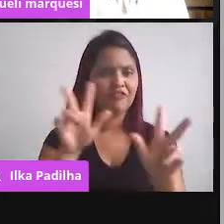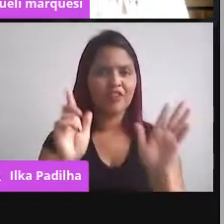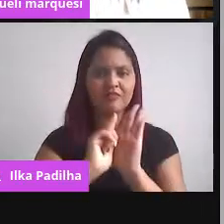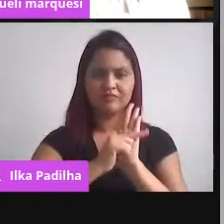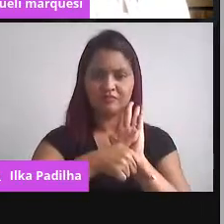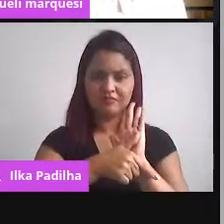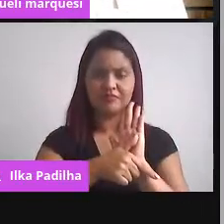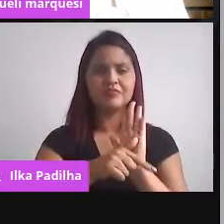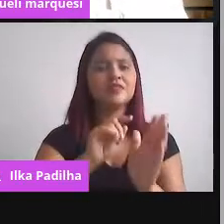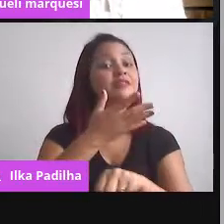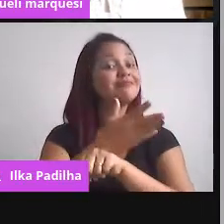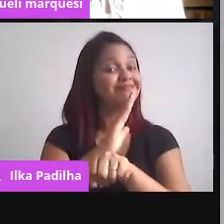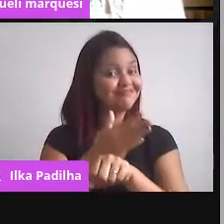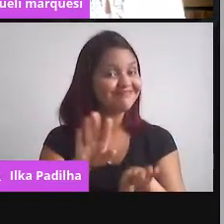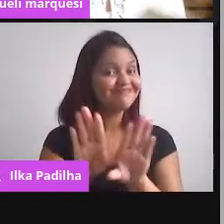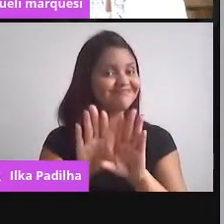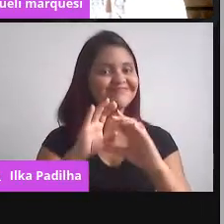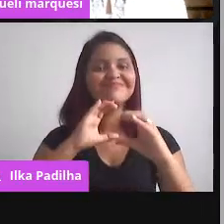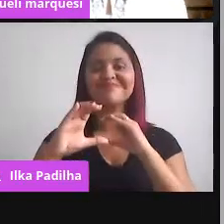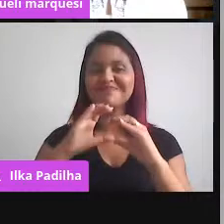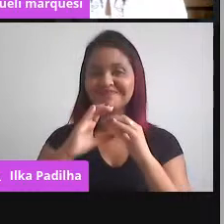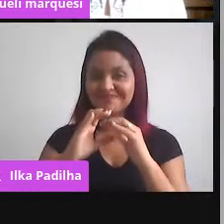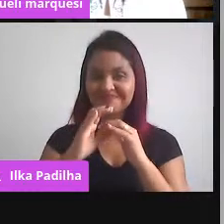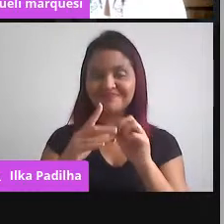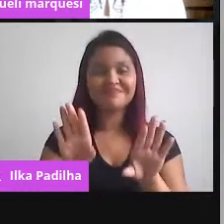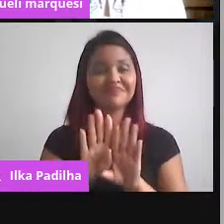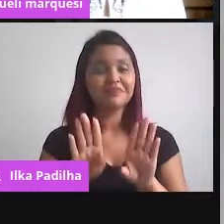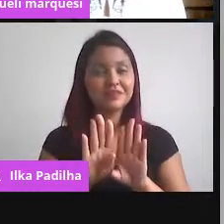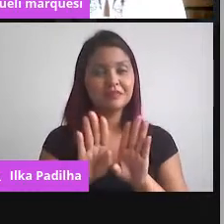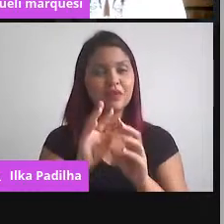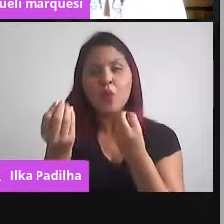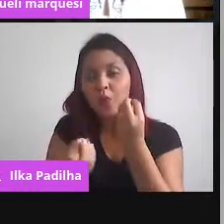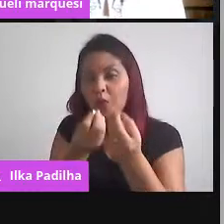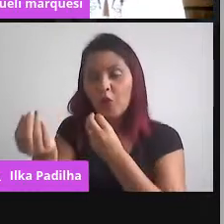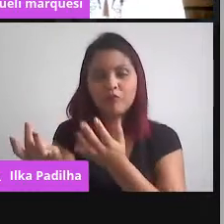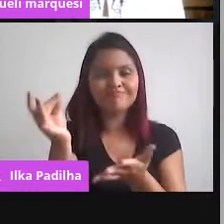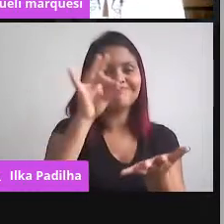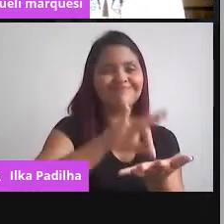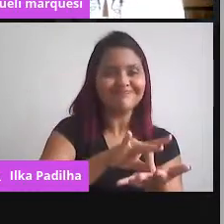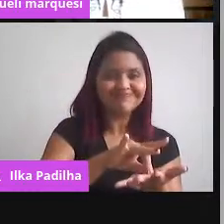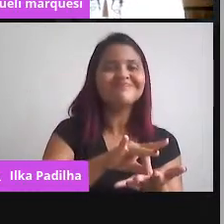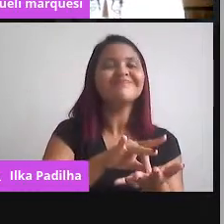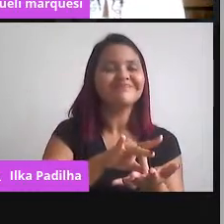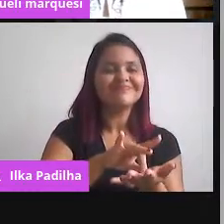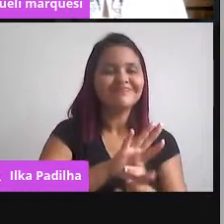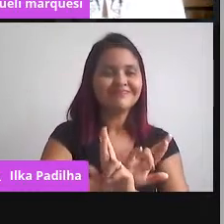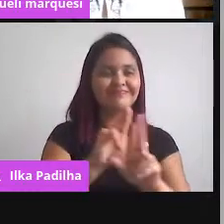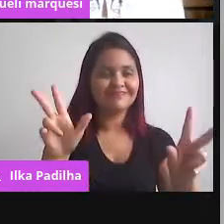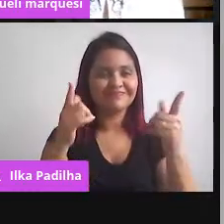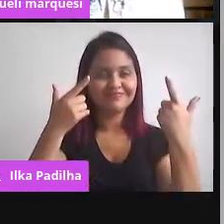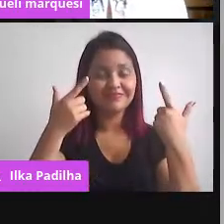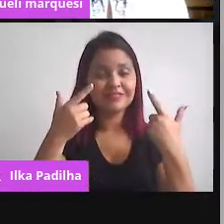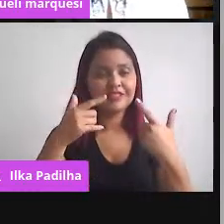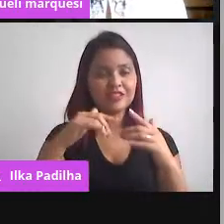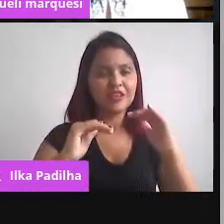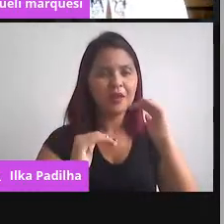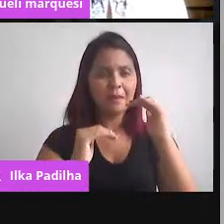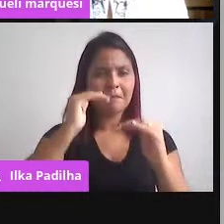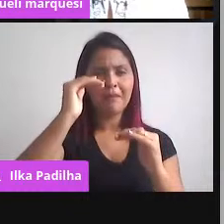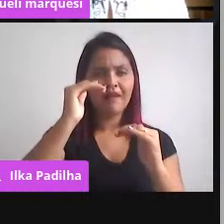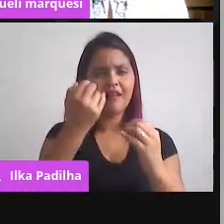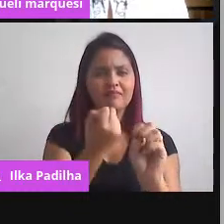práticas comunicativas. E também a questão de aplicação em diferentes níveis de ensino presencial, remoto e